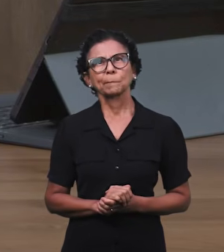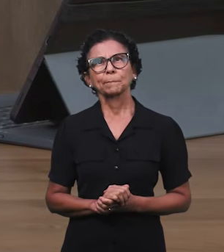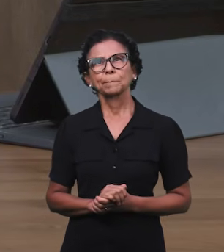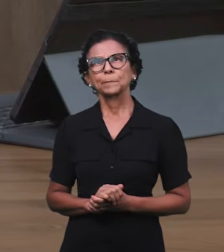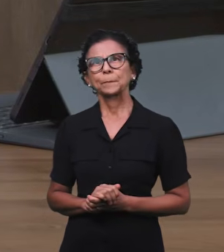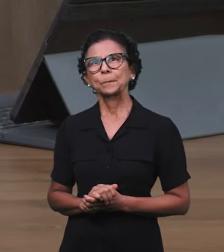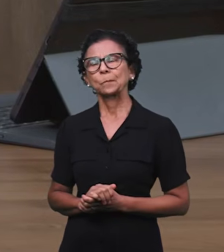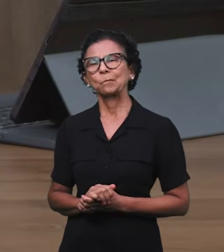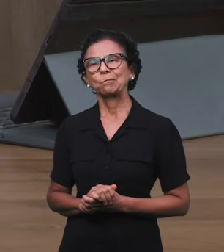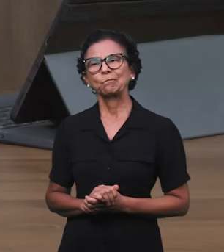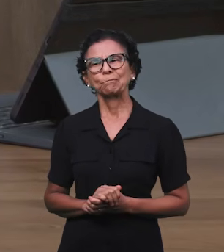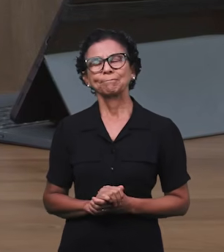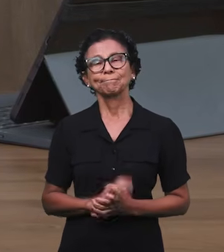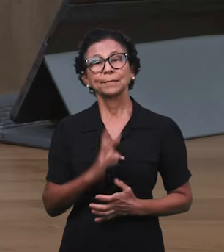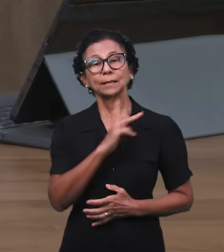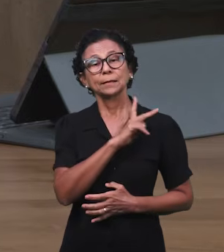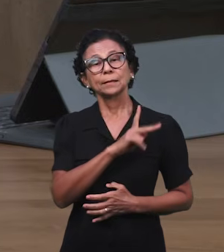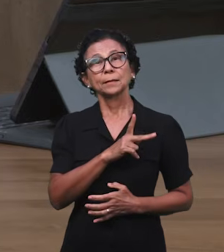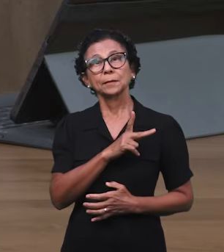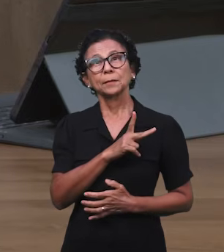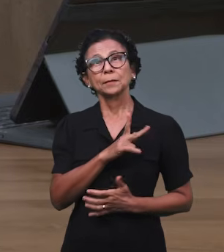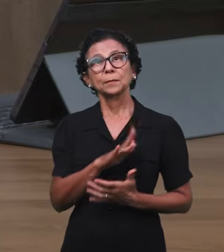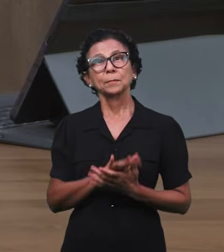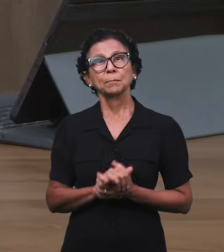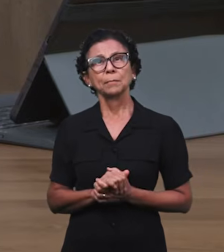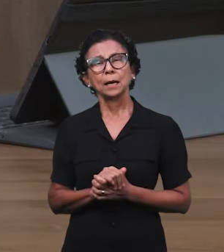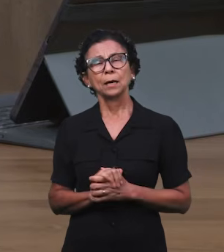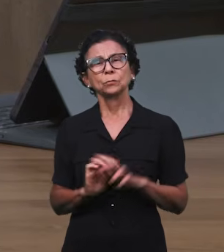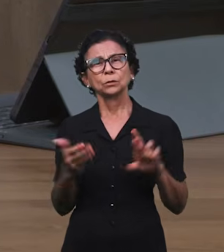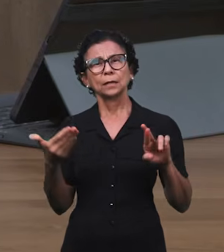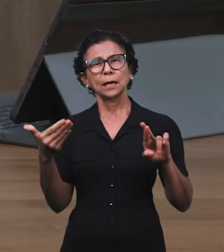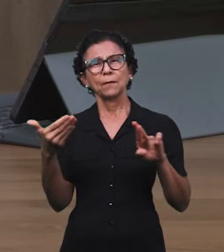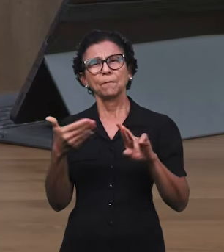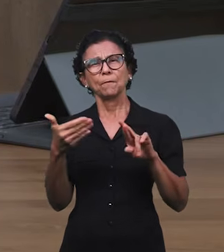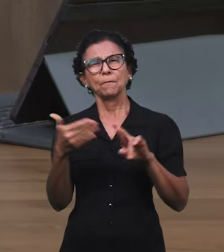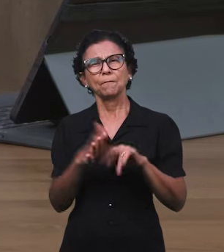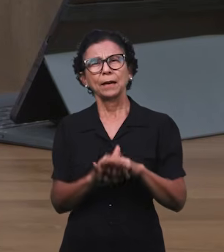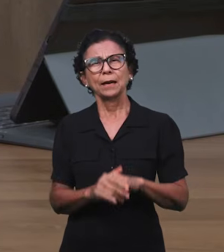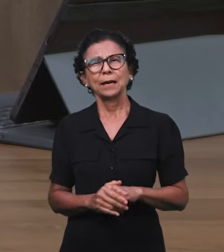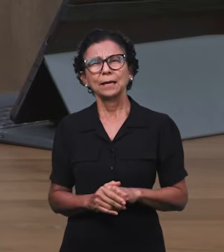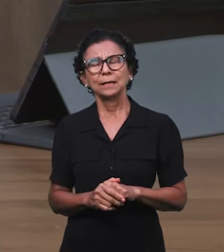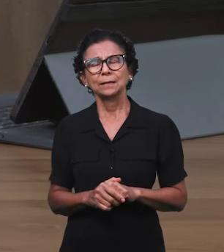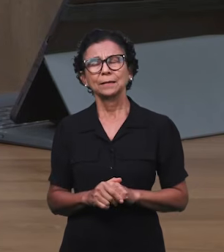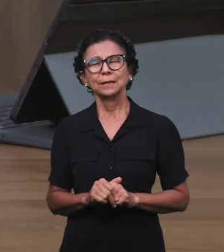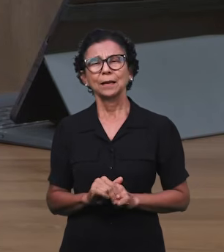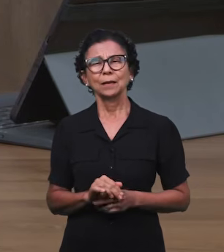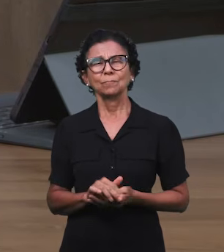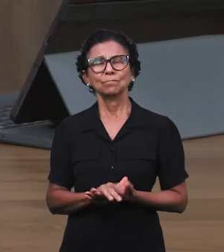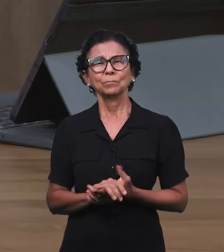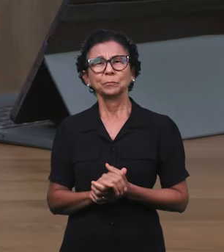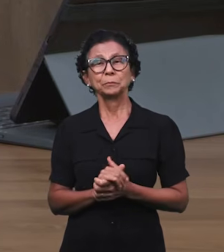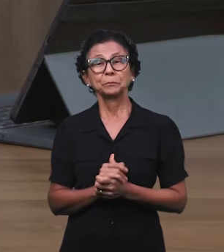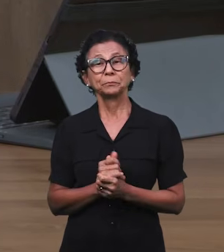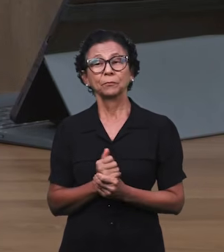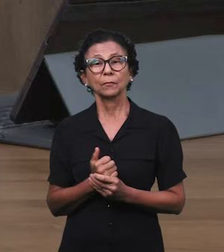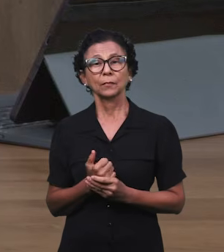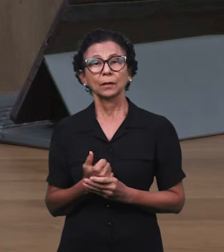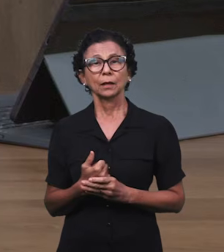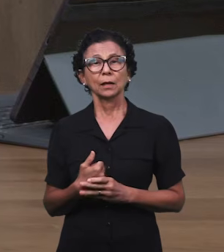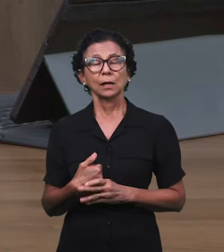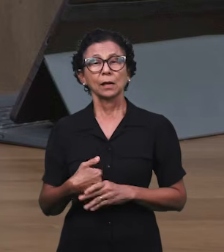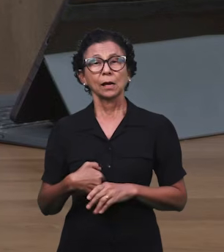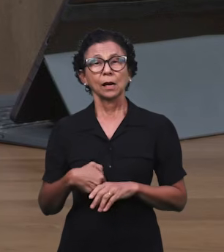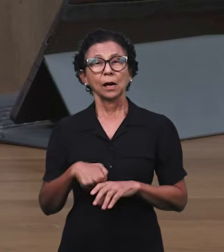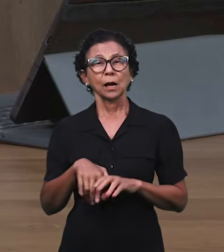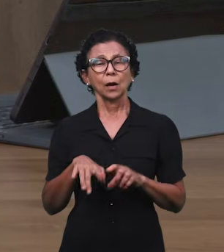consegue chegar a um diagnóstico e ele fala sobre um espinho na carne, né, para mostrar